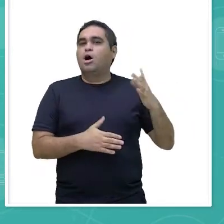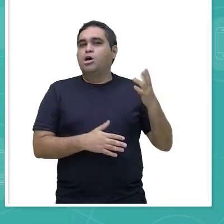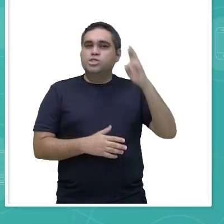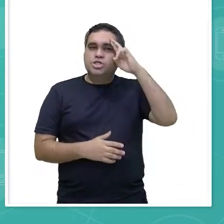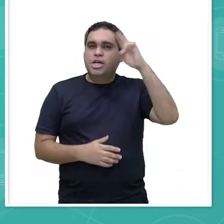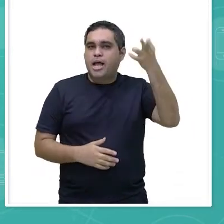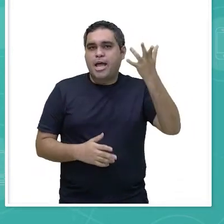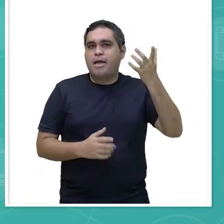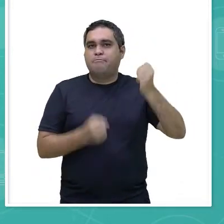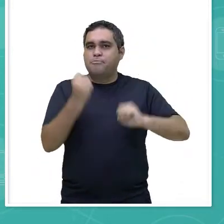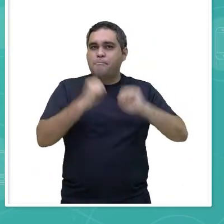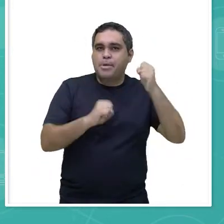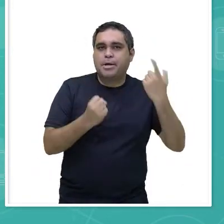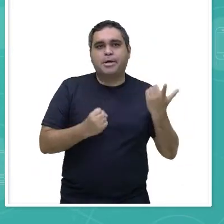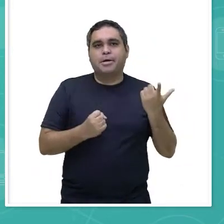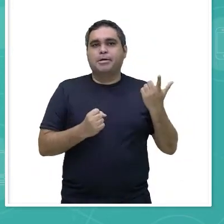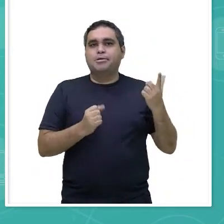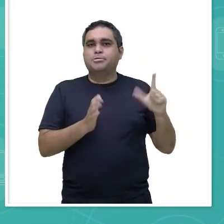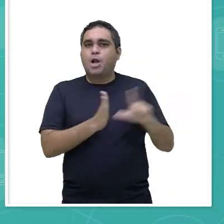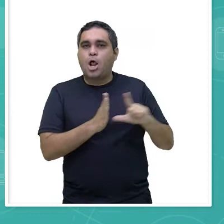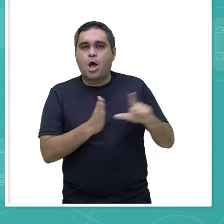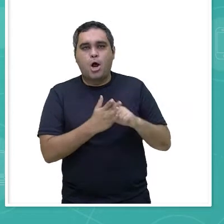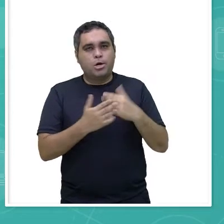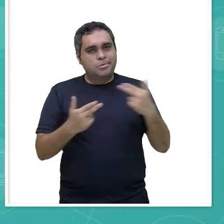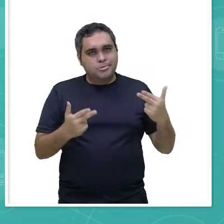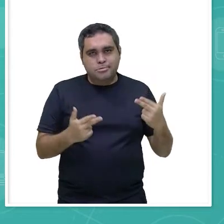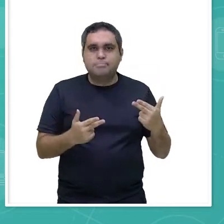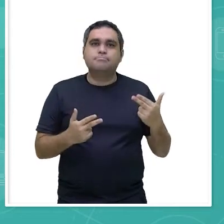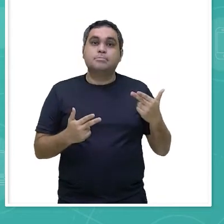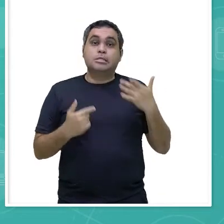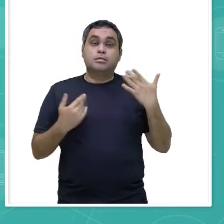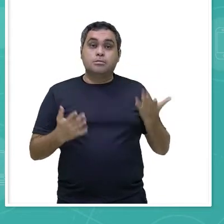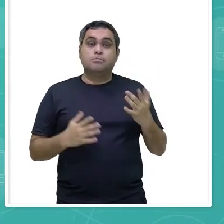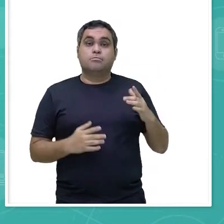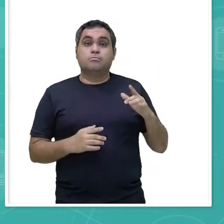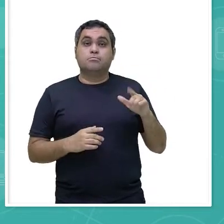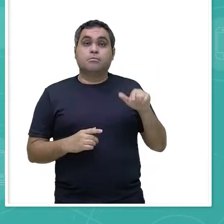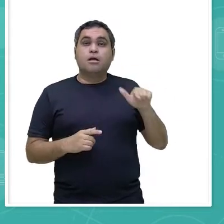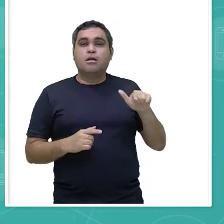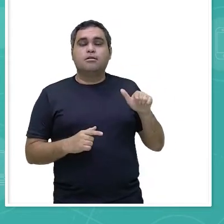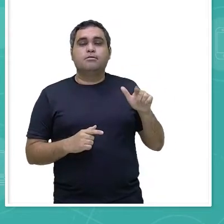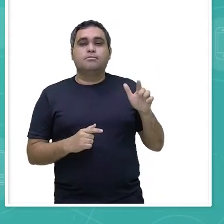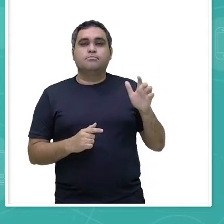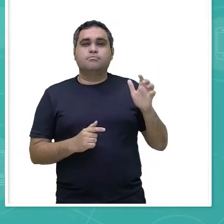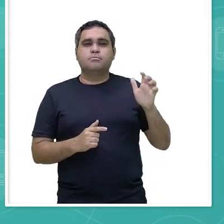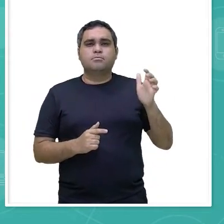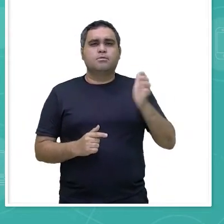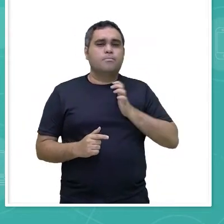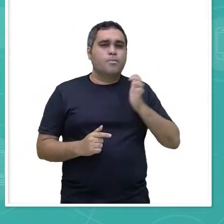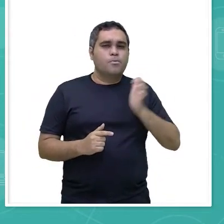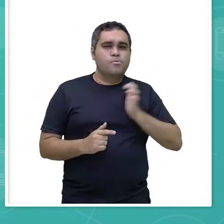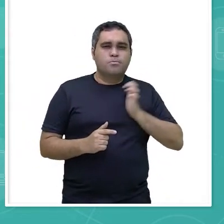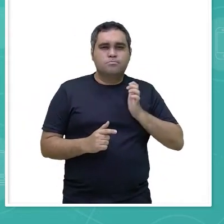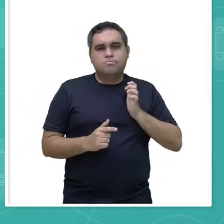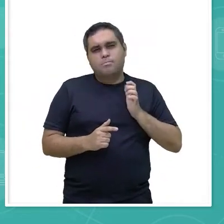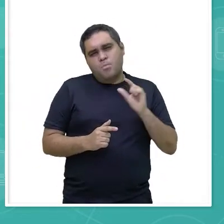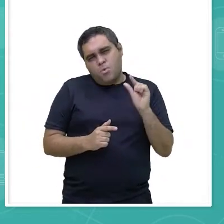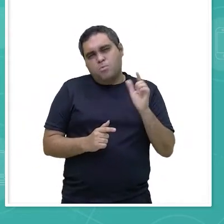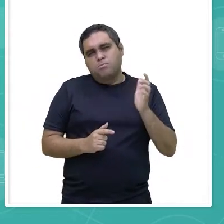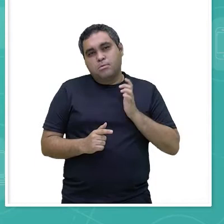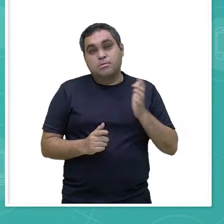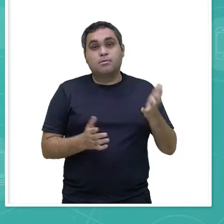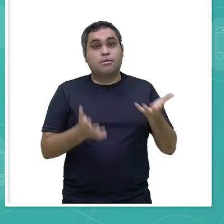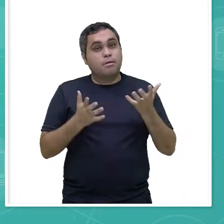capital estrangeiro. Então, a burguesia russa, ou seja, os pequenos industriários russos, eles estavam também